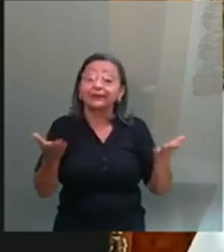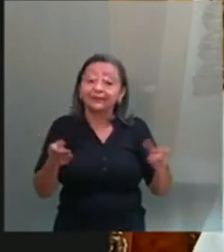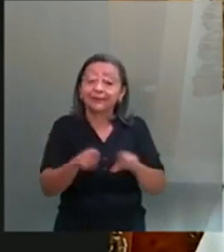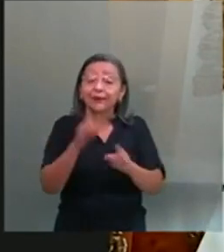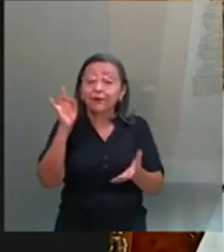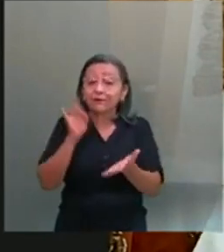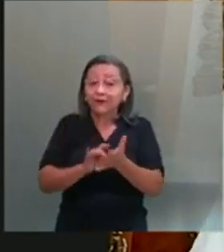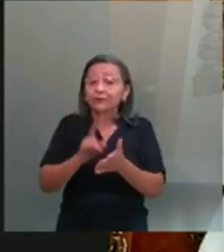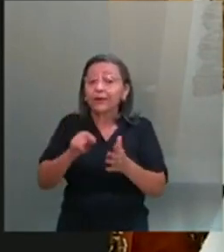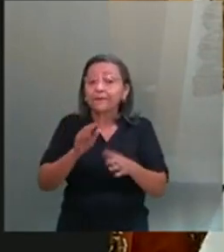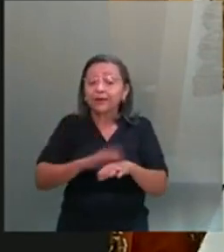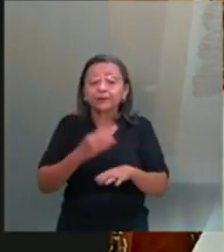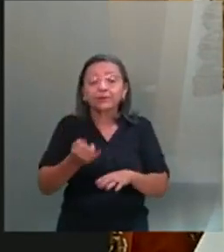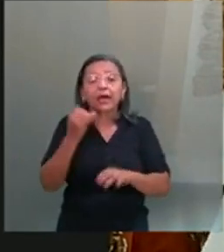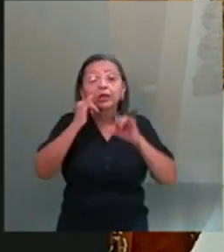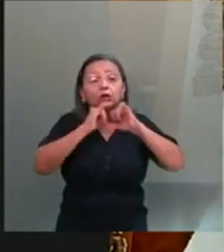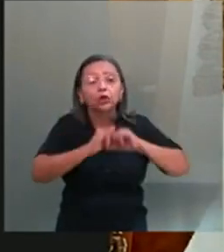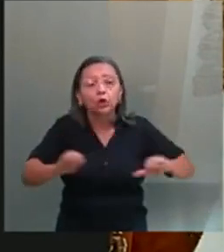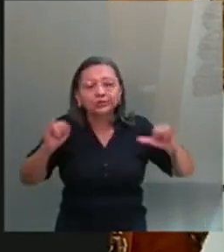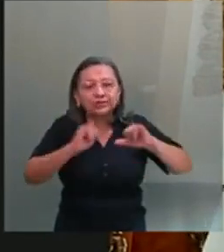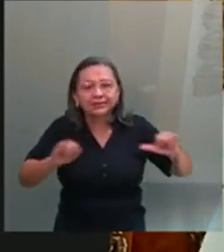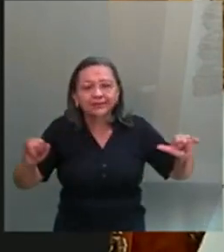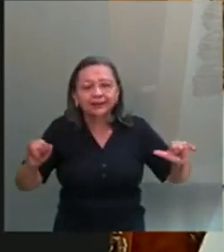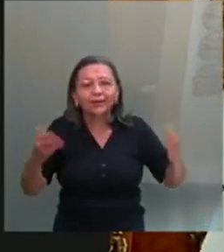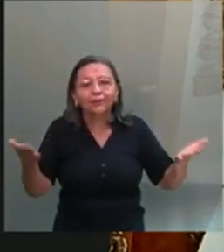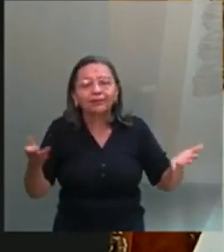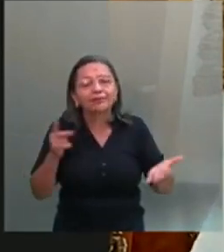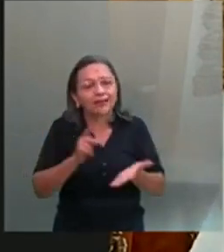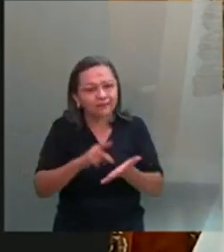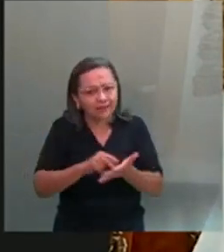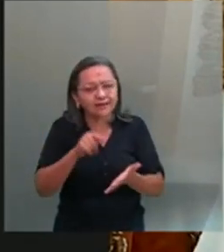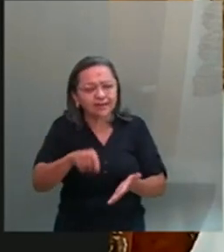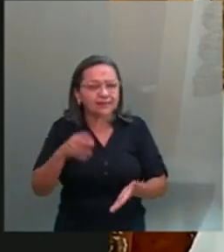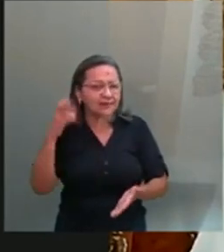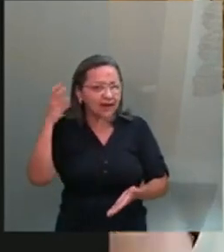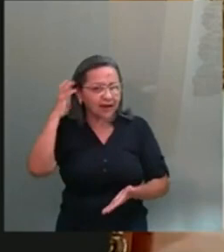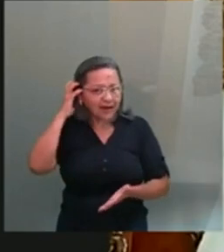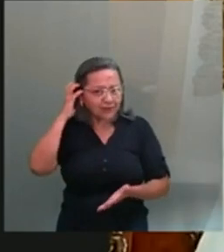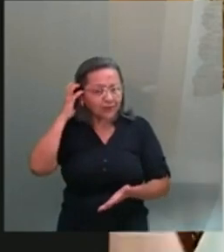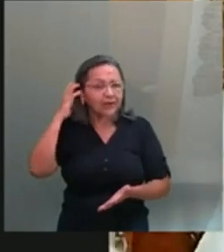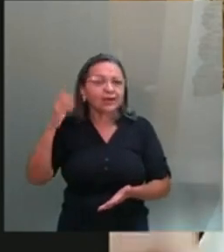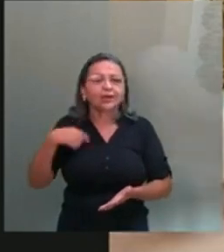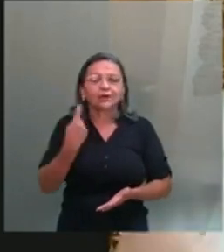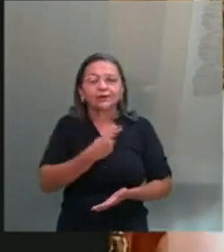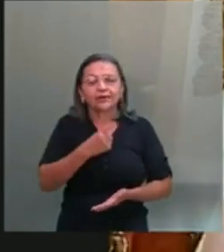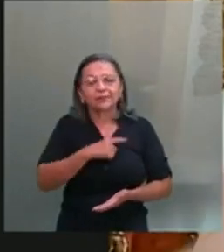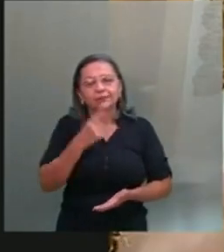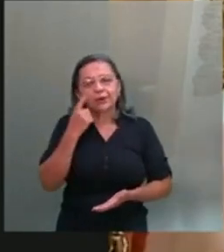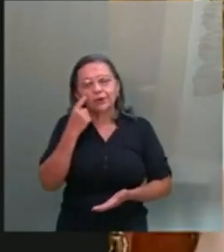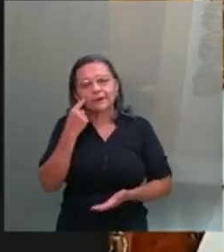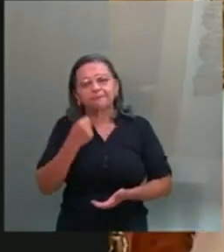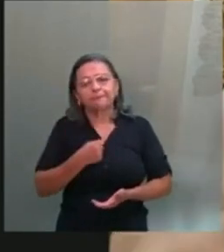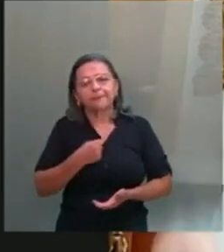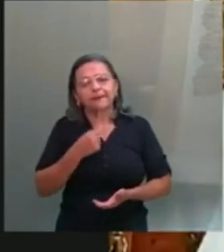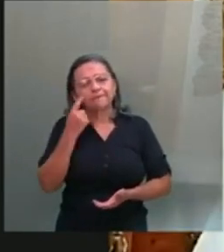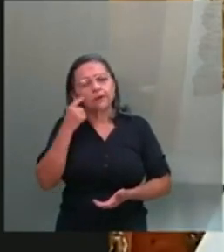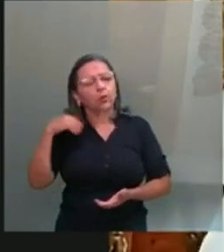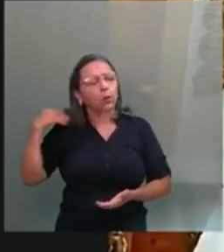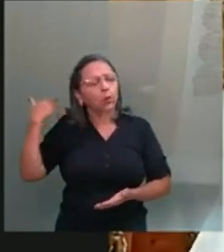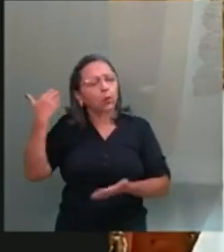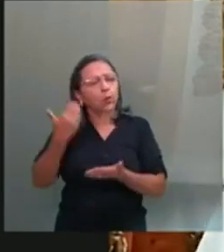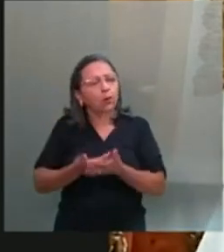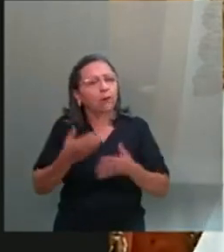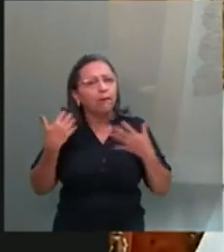a notícia. Então, na verdade, essa rádio, que ela, nós temos até, olhando pelo retrovisor do tempo e da